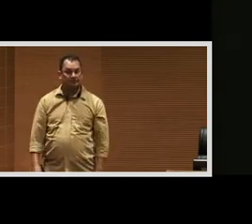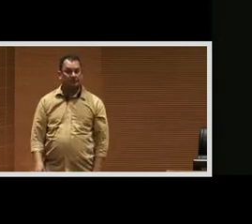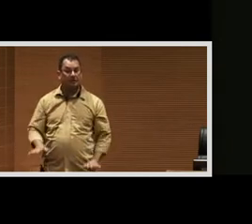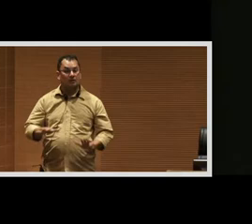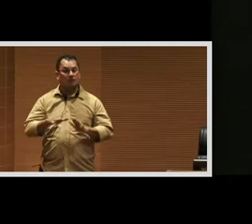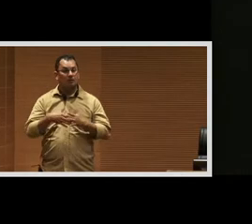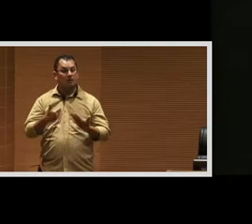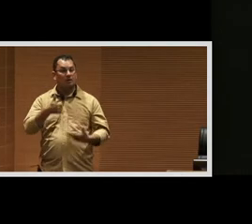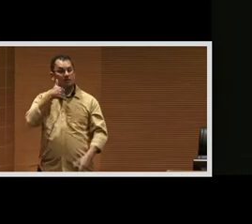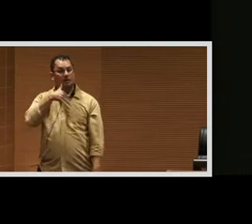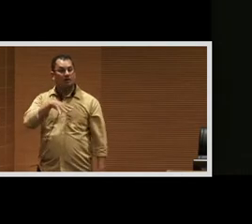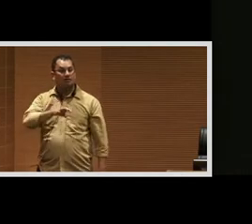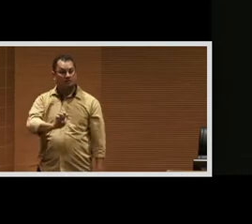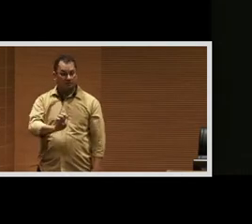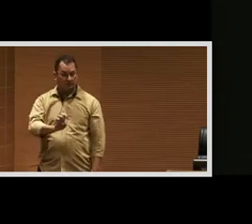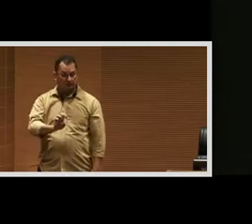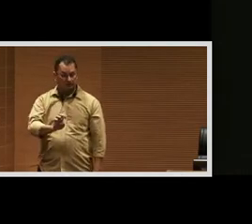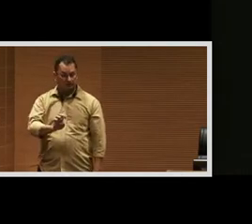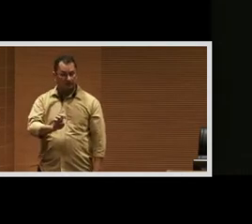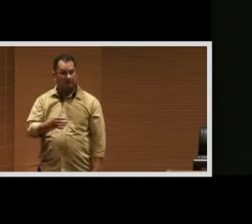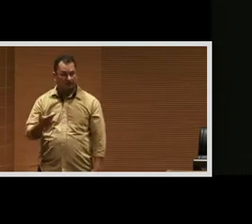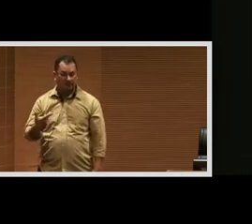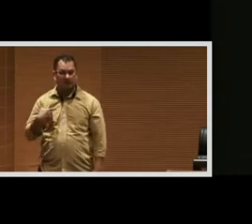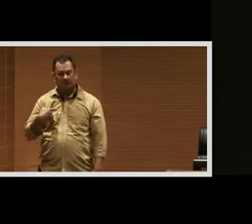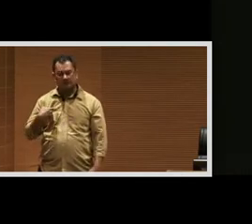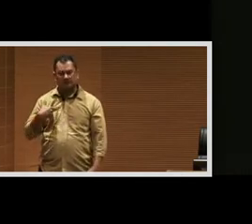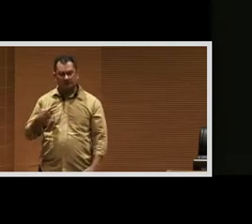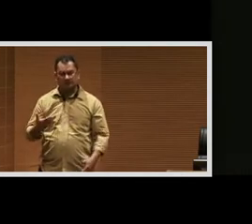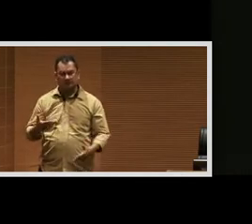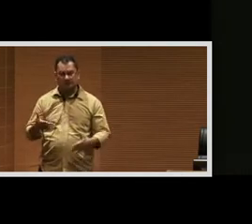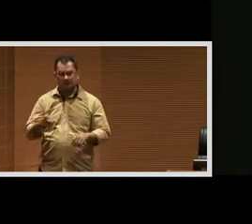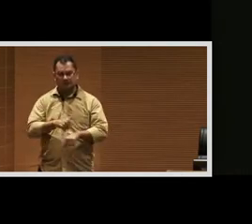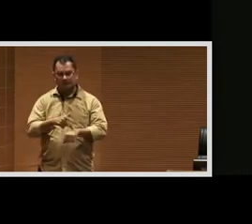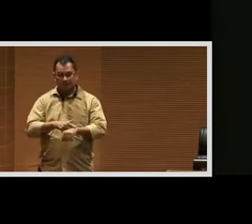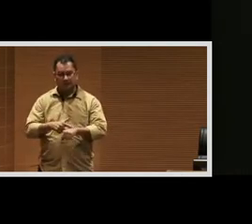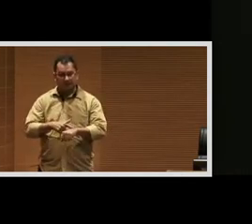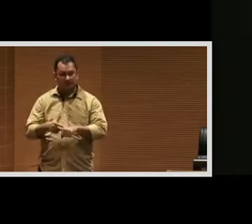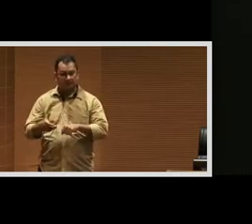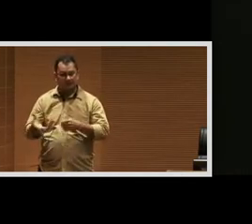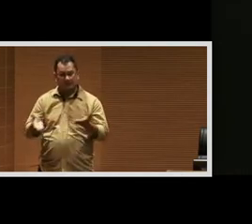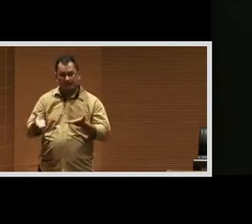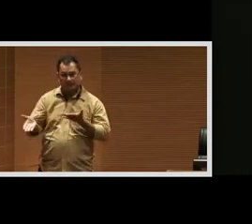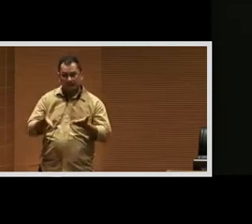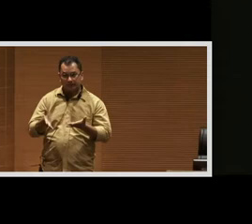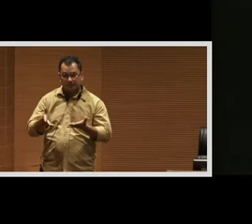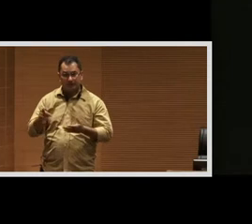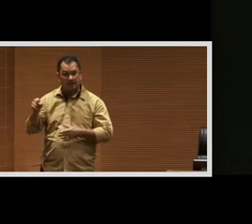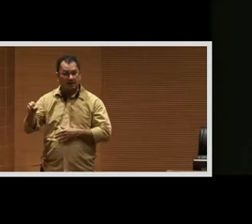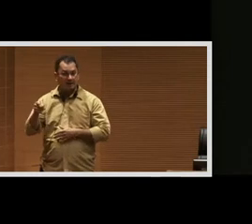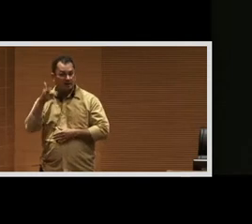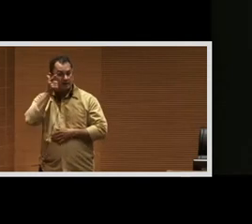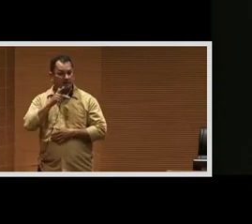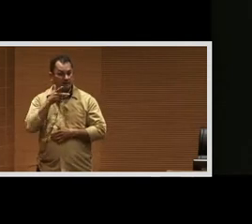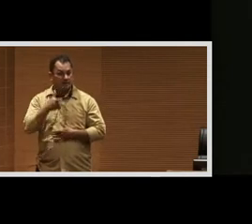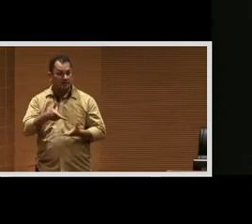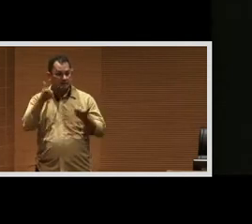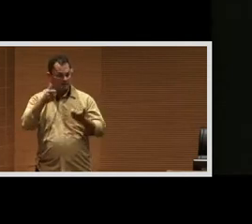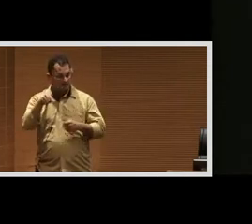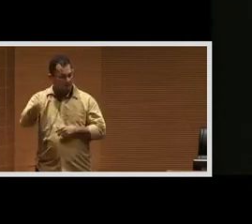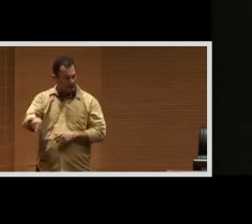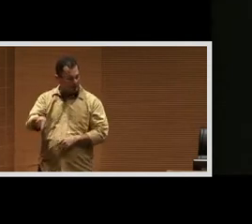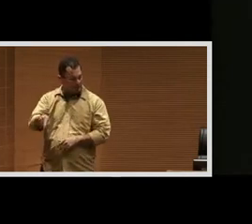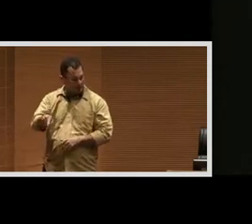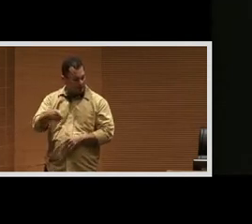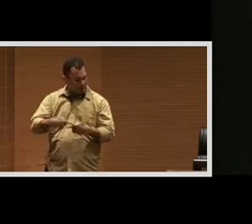mãe... Aliás, durante a consulta, a própria mãe percebeu, porque ela dizia: mas, então, ele não tem problema,